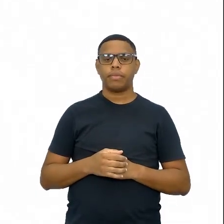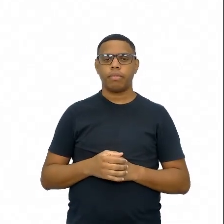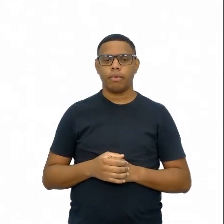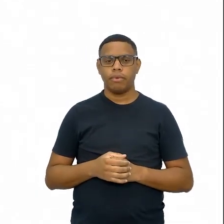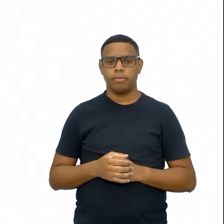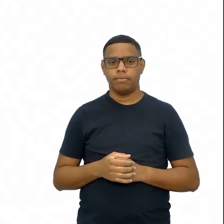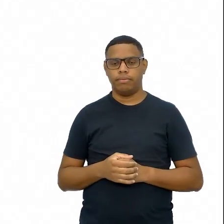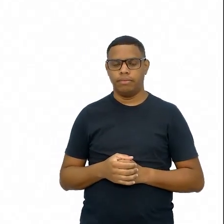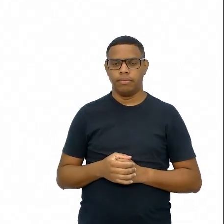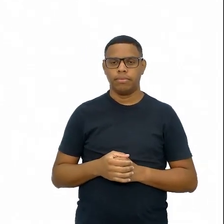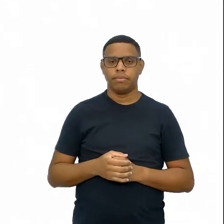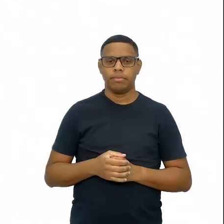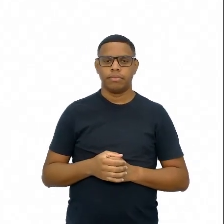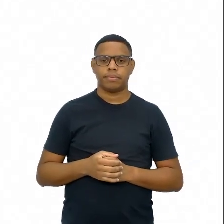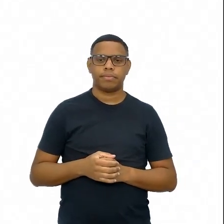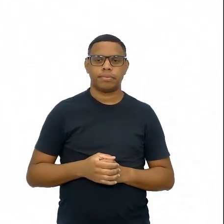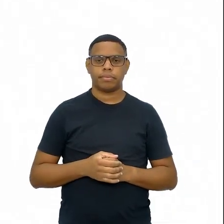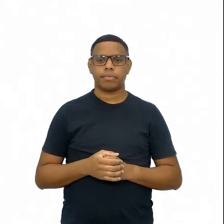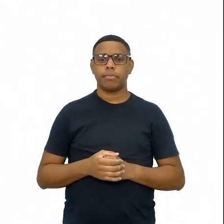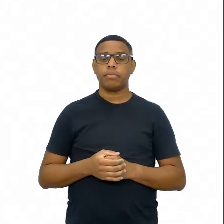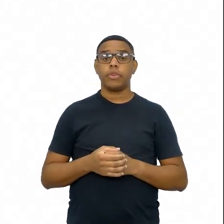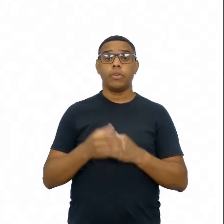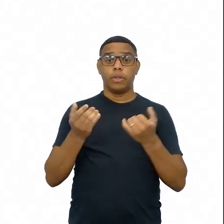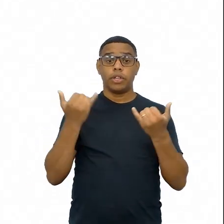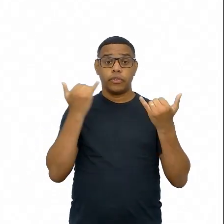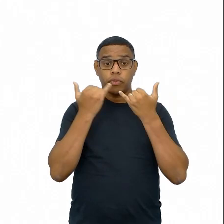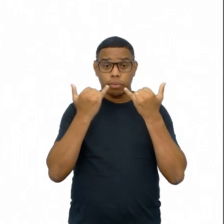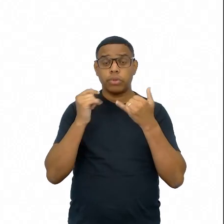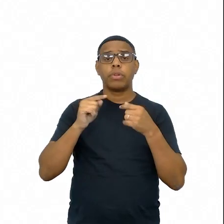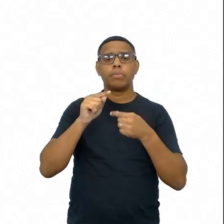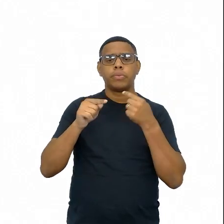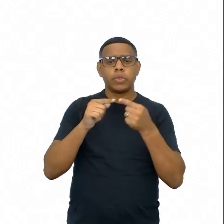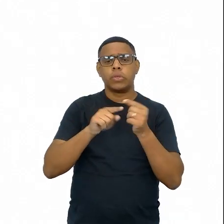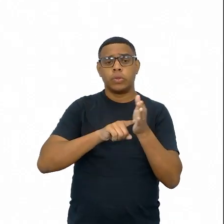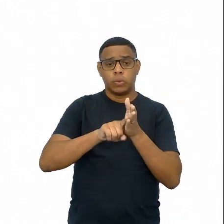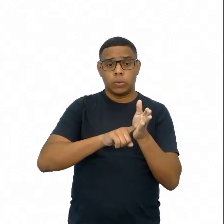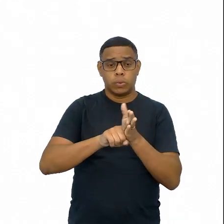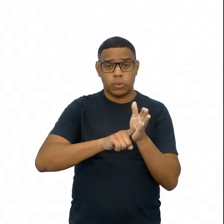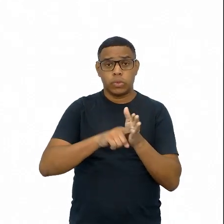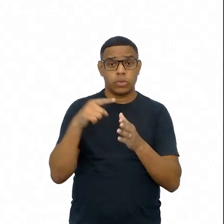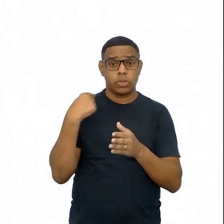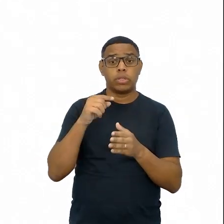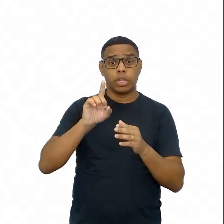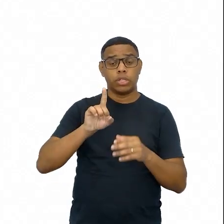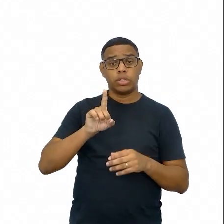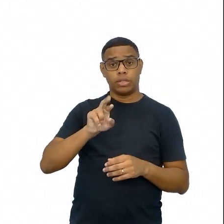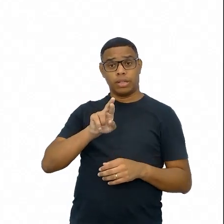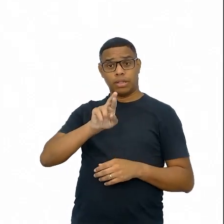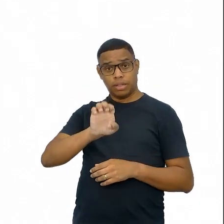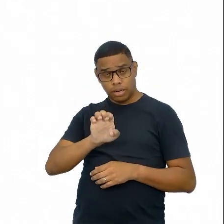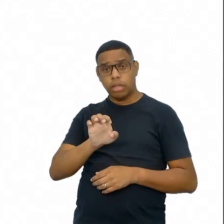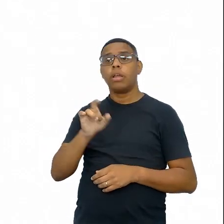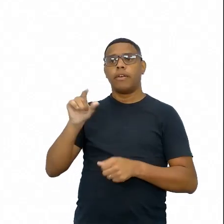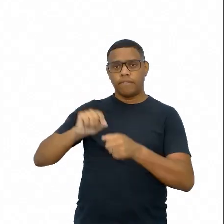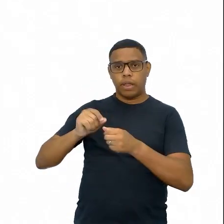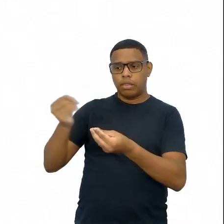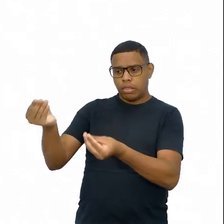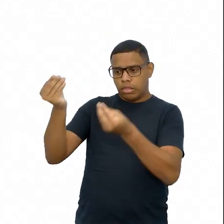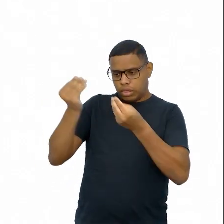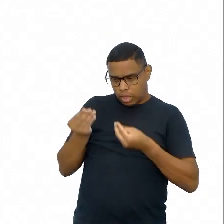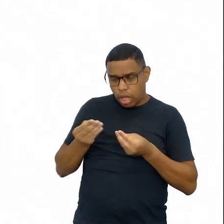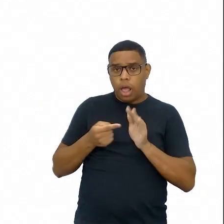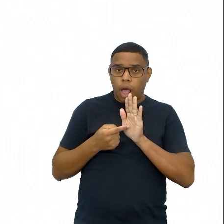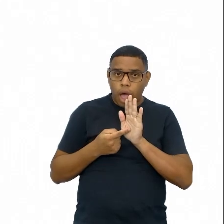Bem, aqui esses dados, gente, é resultados de uma de nossas diretorias que trouxemos aqui para a gente poder fazer